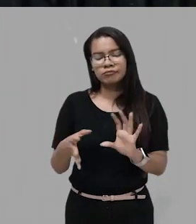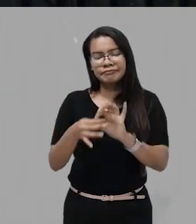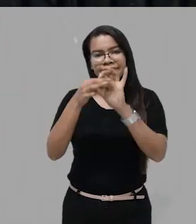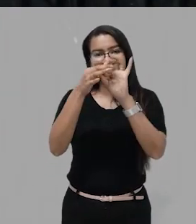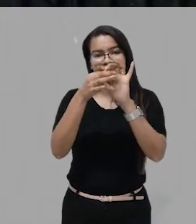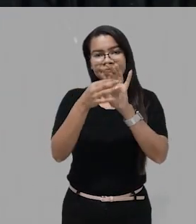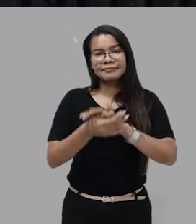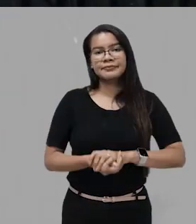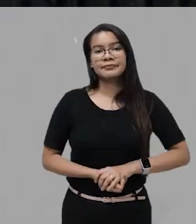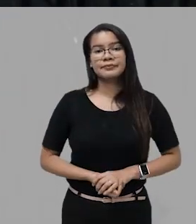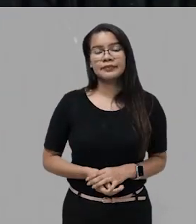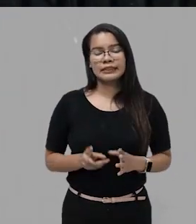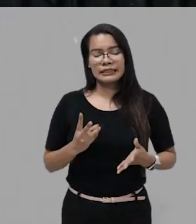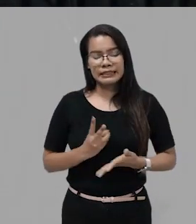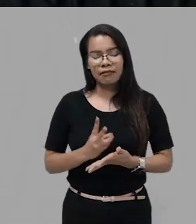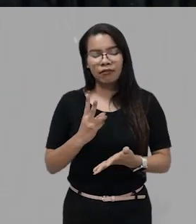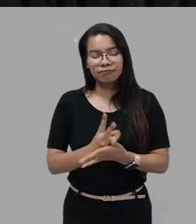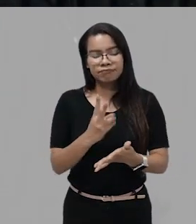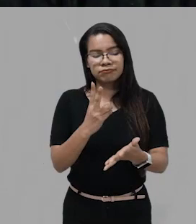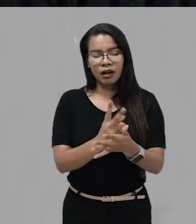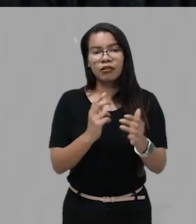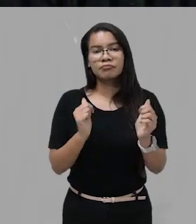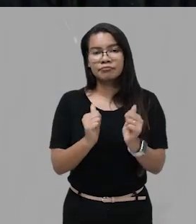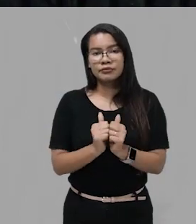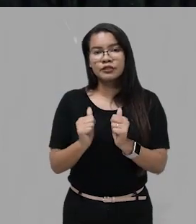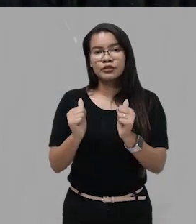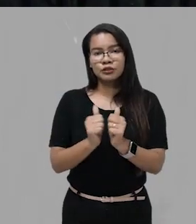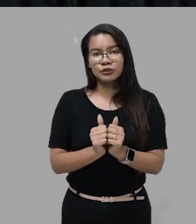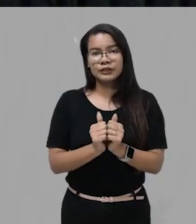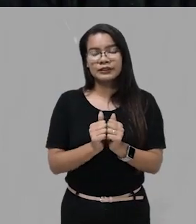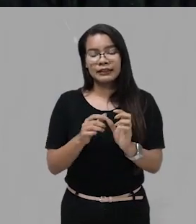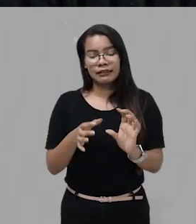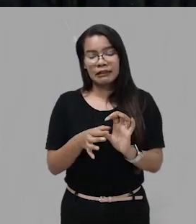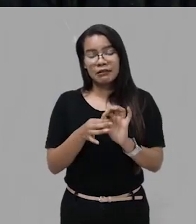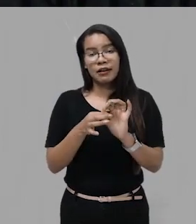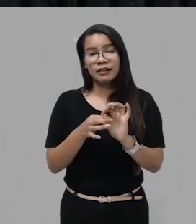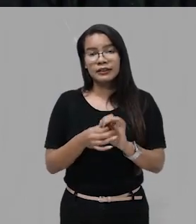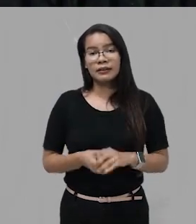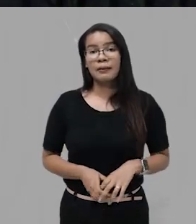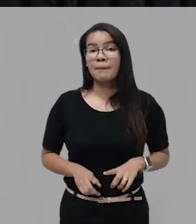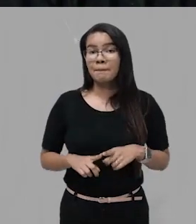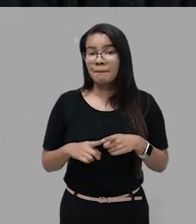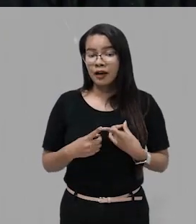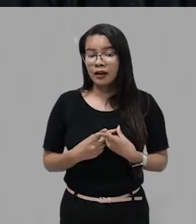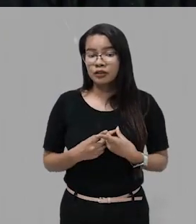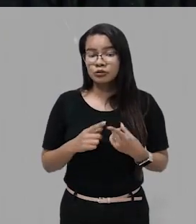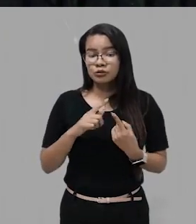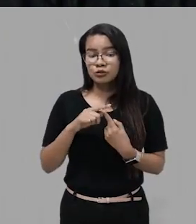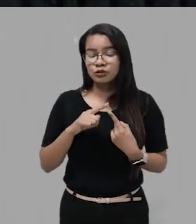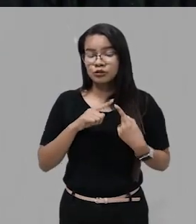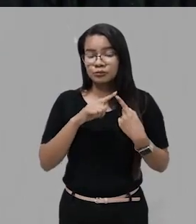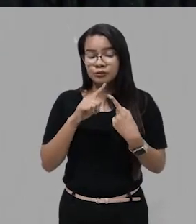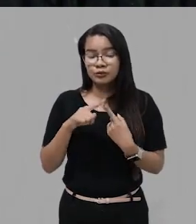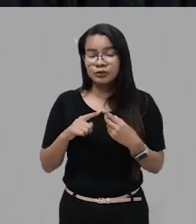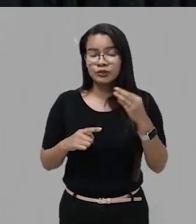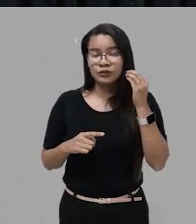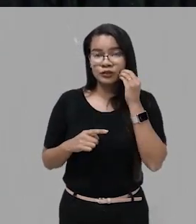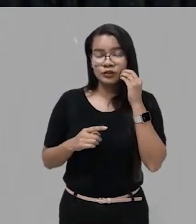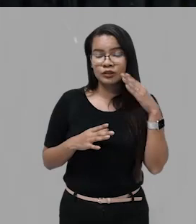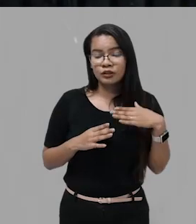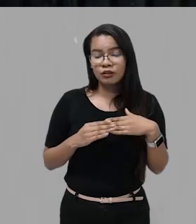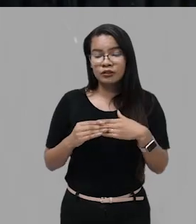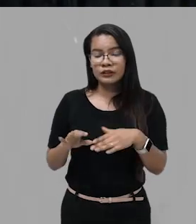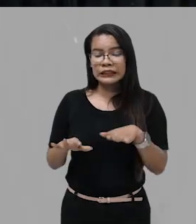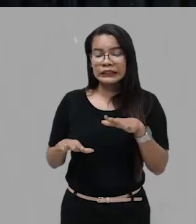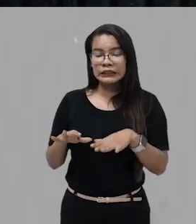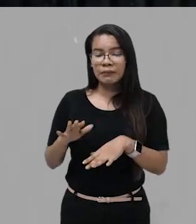desligada da outra. Sempre elas vão estar ali juntinhas, vão estar ligadas de alguma forma. Mas esses tipos de teste aqui, eles levam em